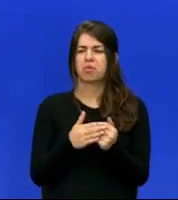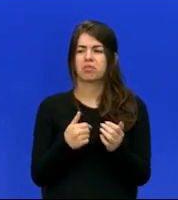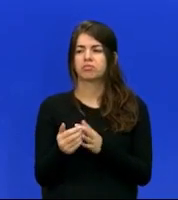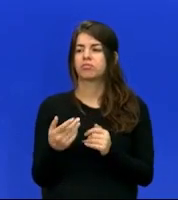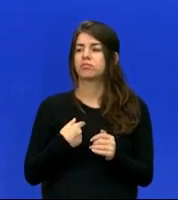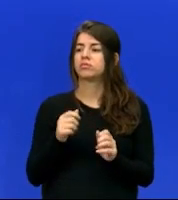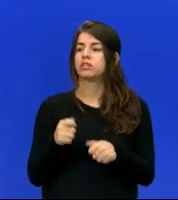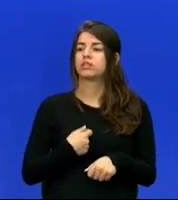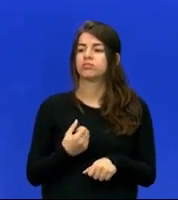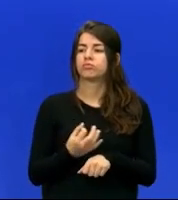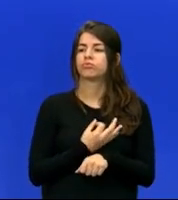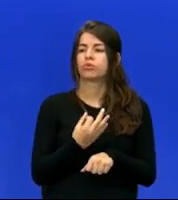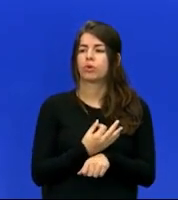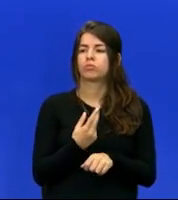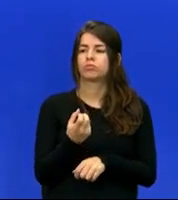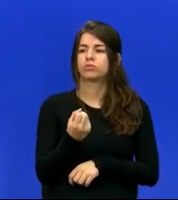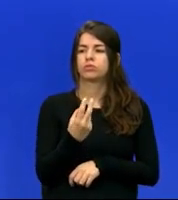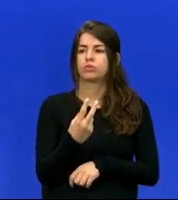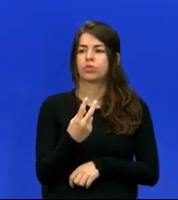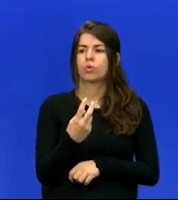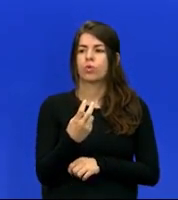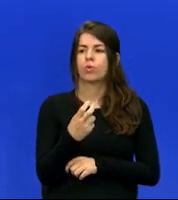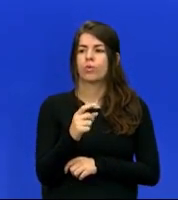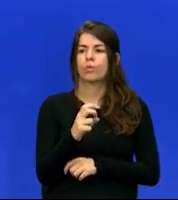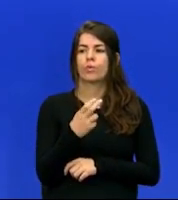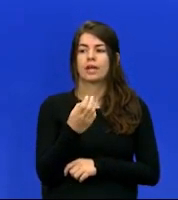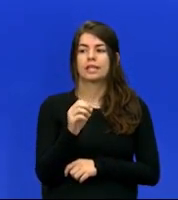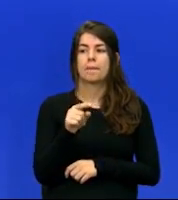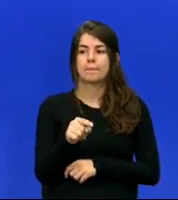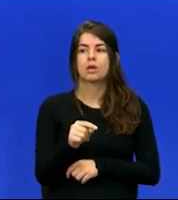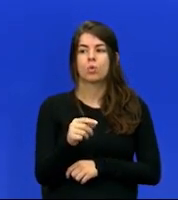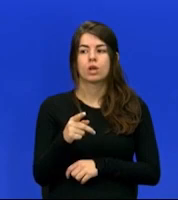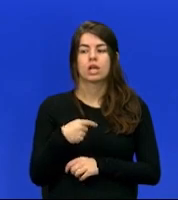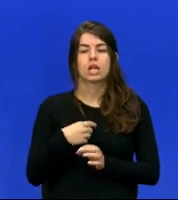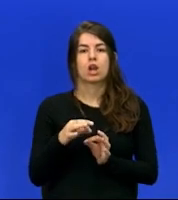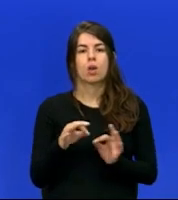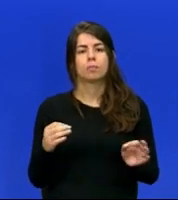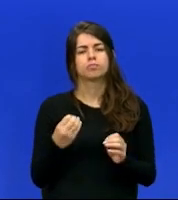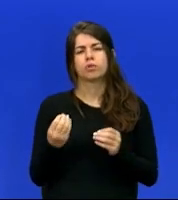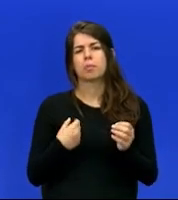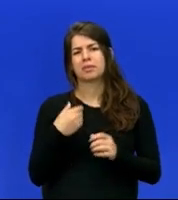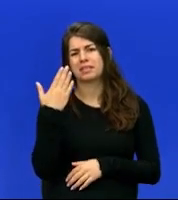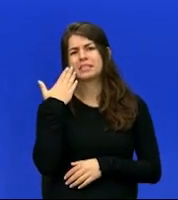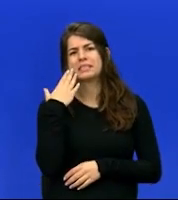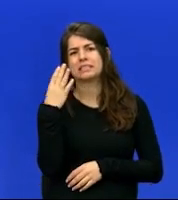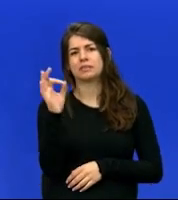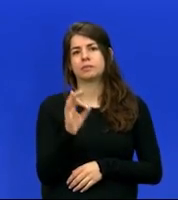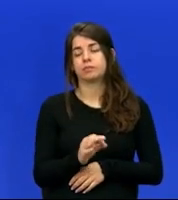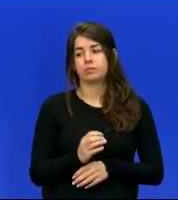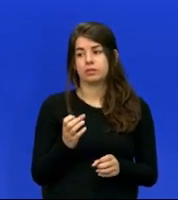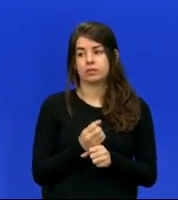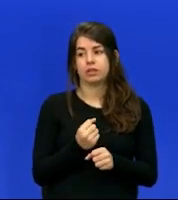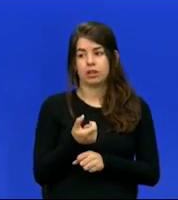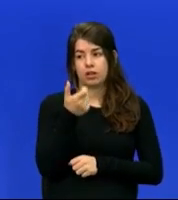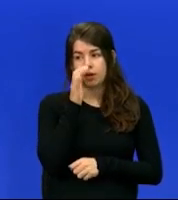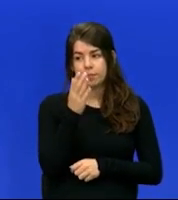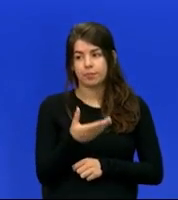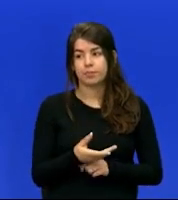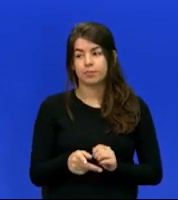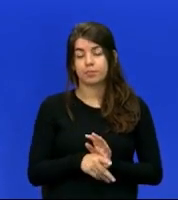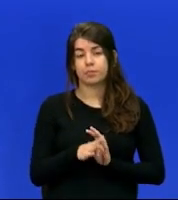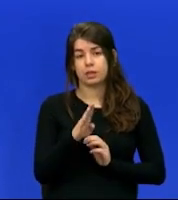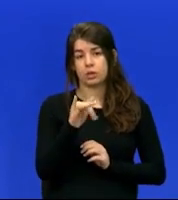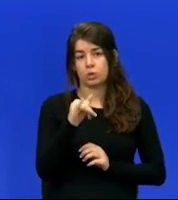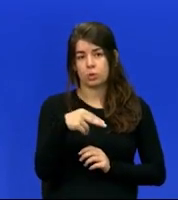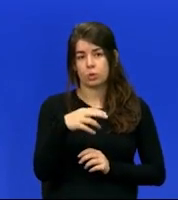50.000 quilômetros? Nossa, como é que eu vou calcular a probabilidade nessa situação? Primeiro, pela binomial não